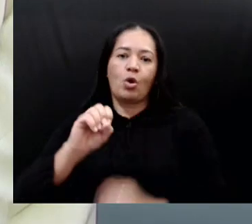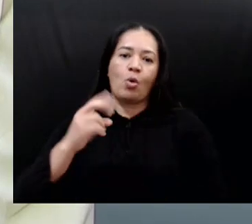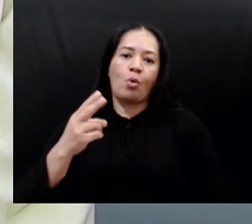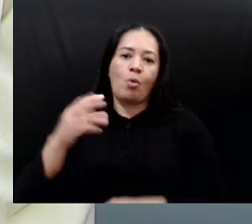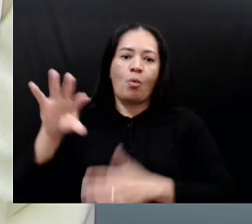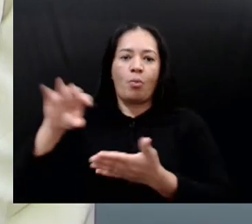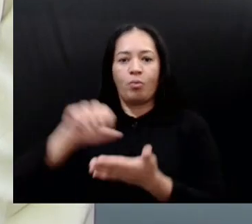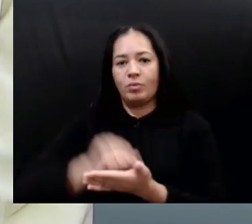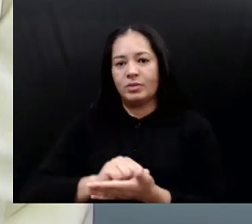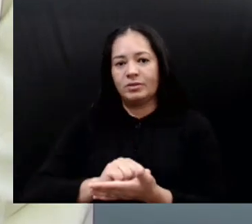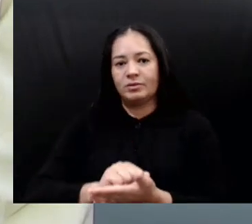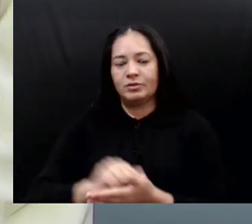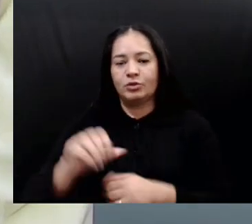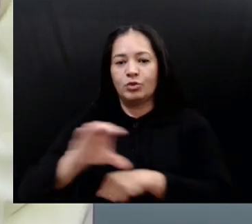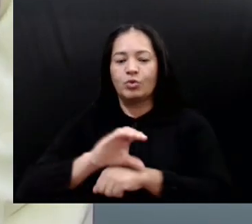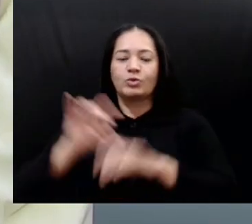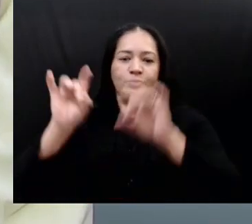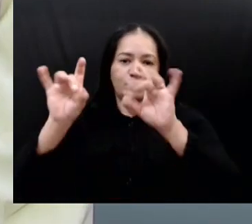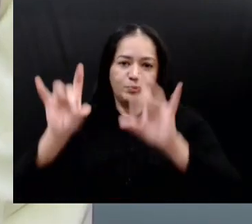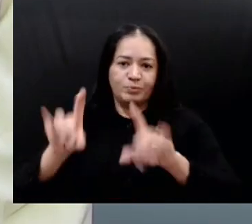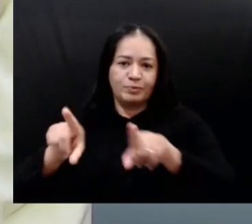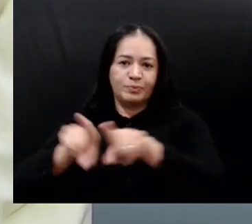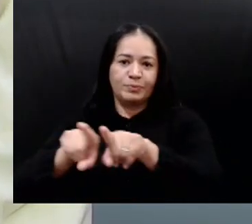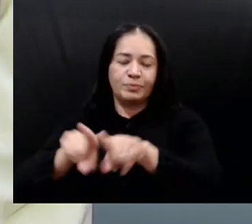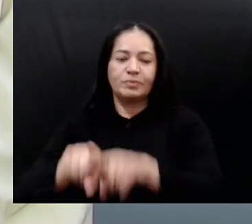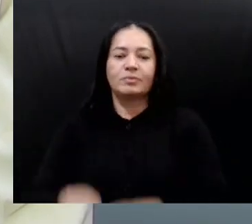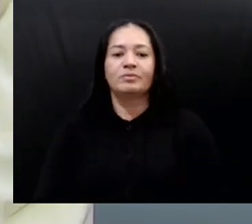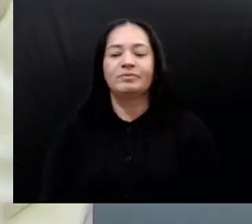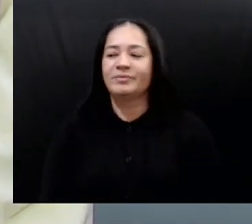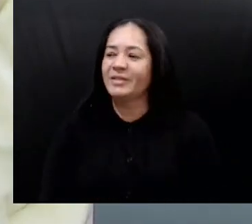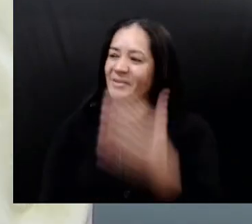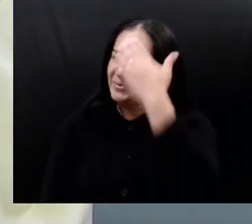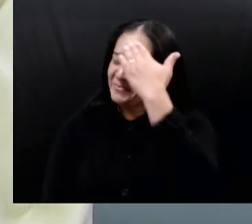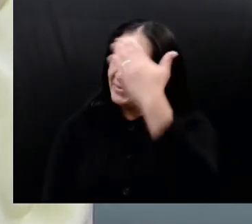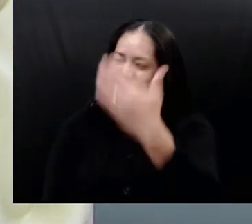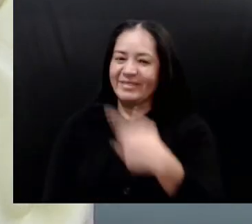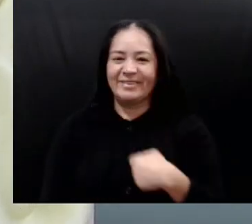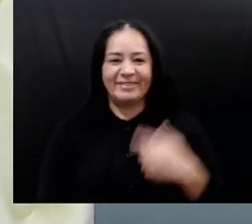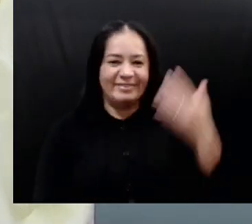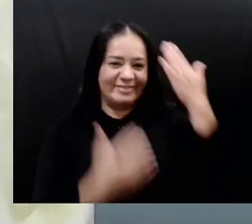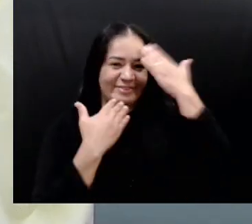de especialização também. Valeu, muito obrigado, cara. Eu que agradeço. Bom,